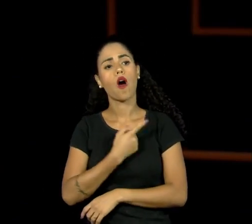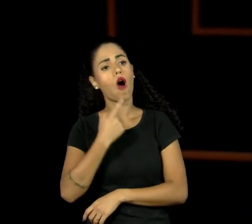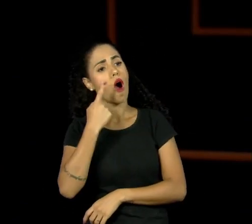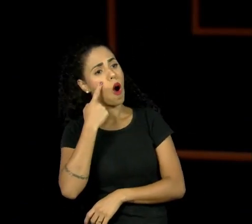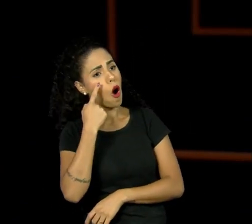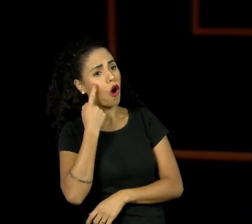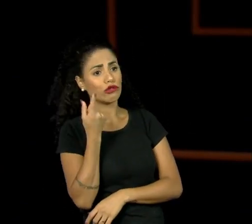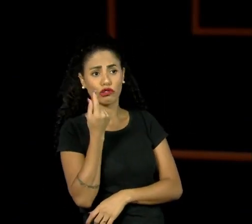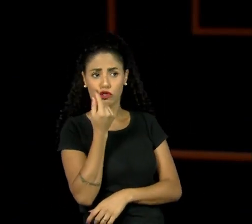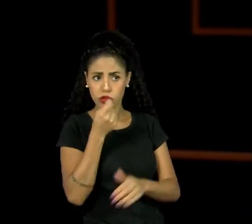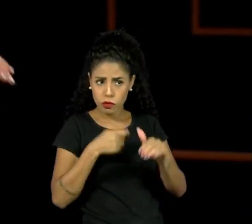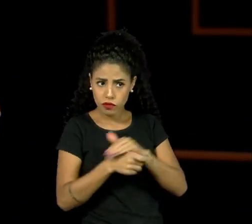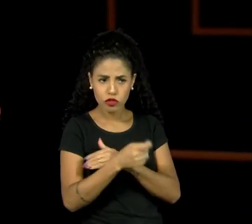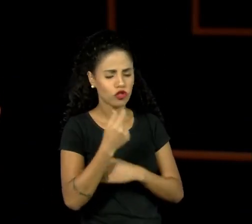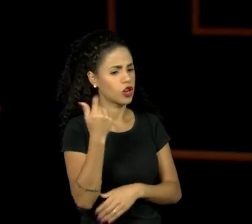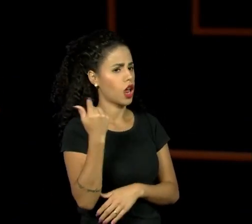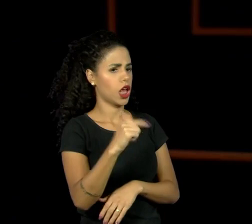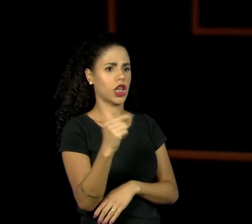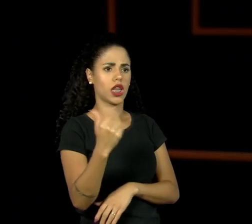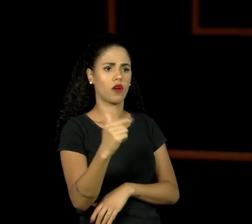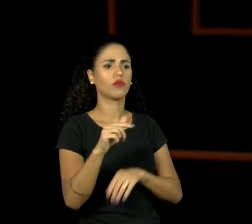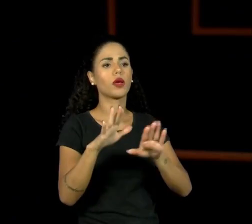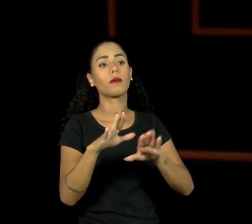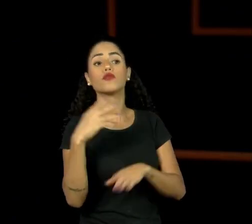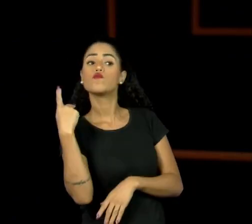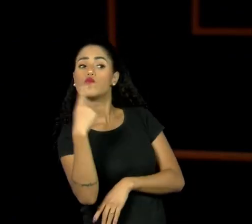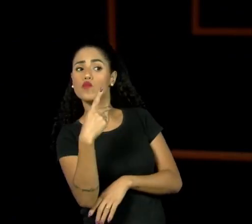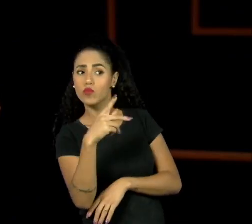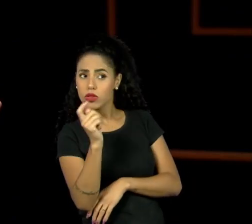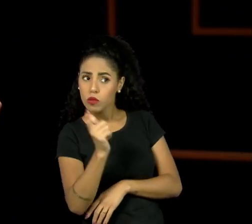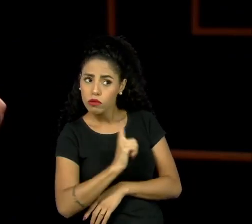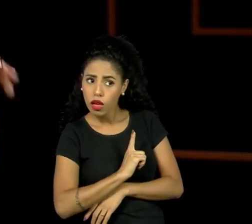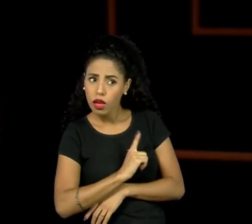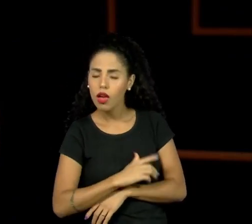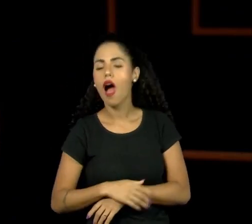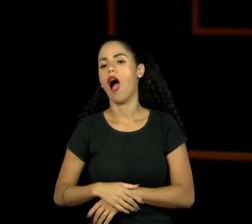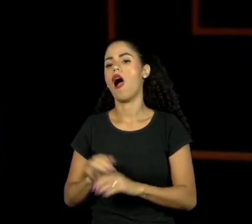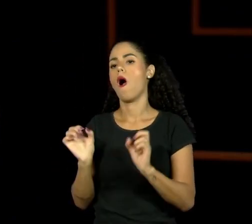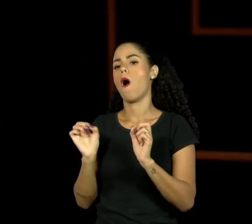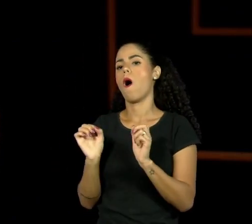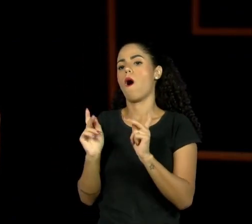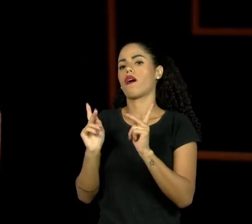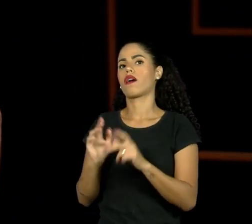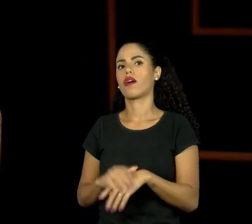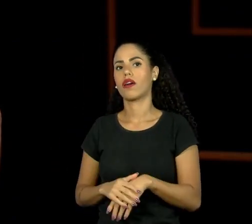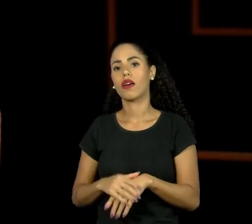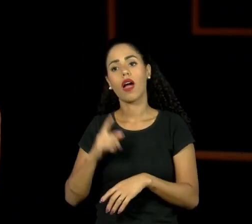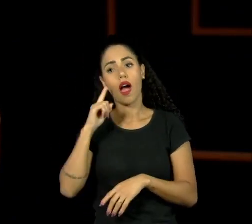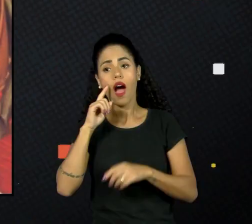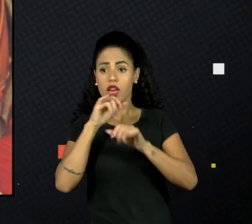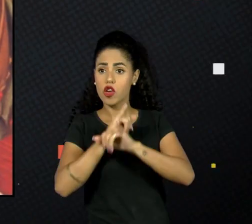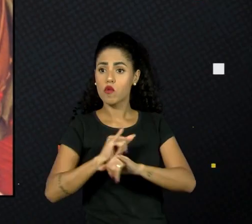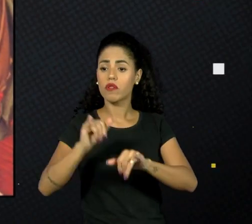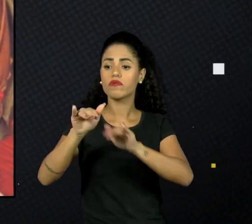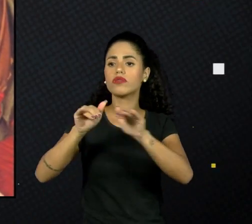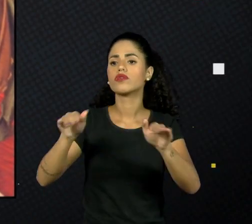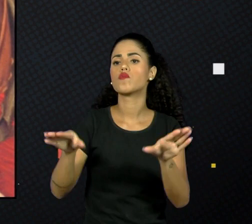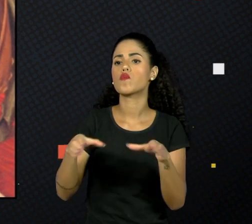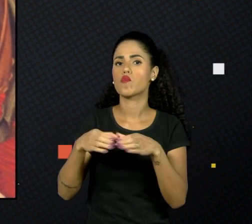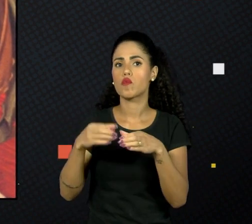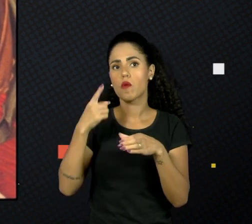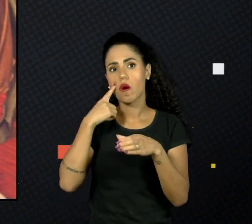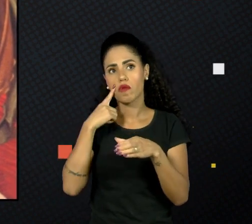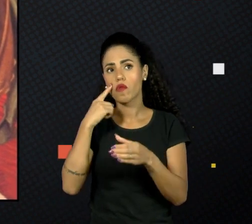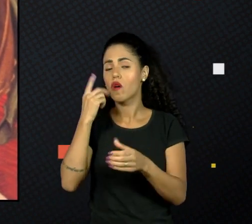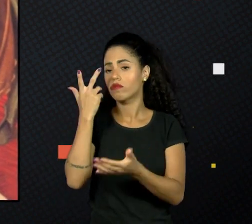essa grana, mas tenho para o seu disco. E eu falei, então tá bom. Falei, galera, vou fazer com o Warner, chamou O Que Vier o Traço. Por